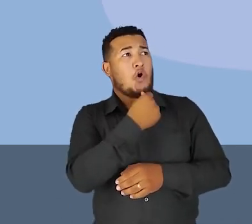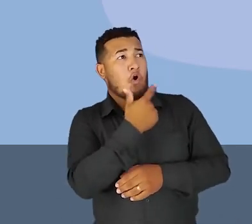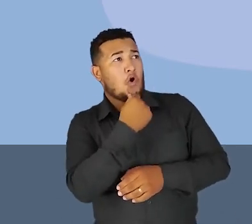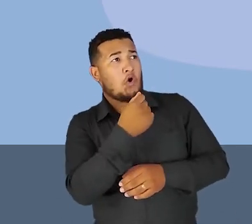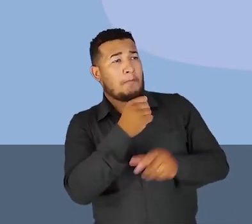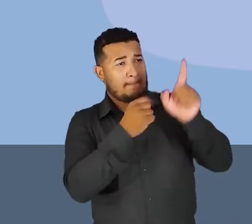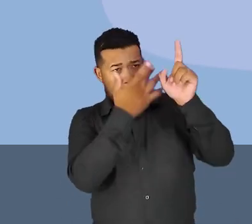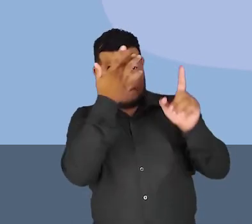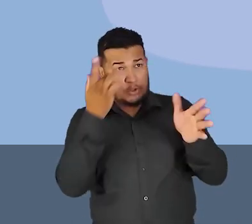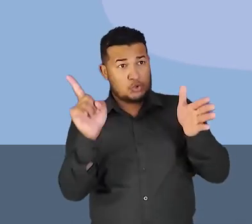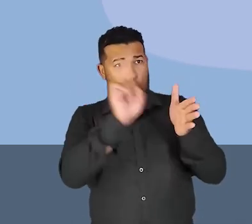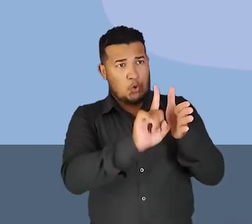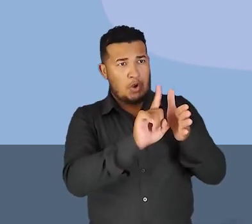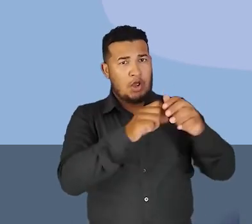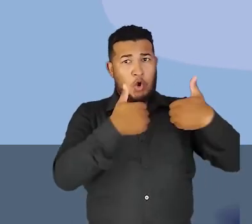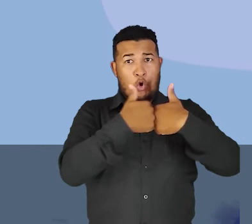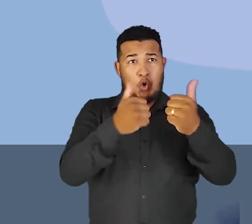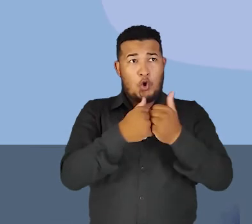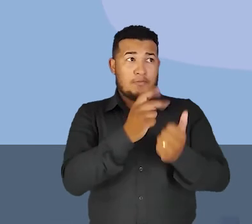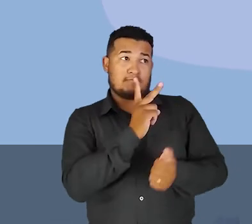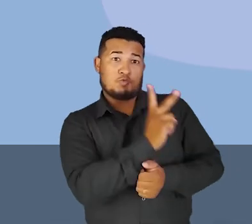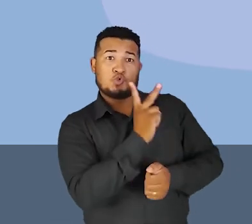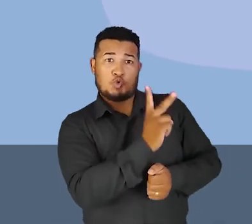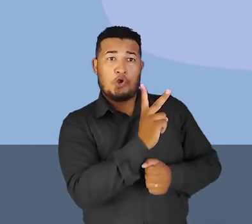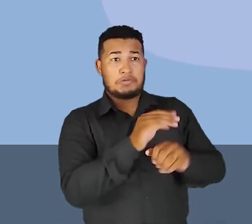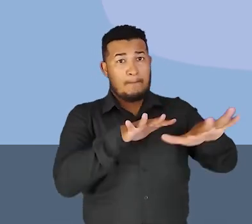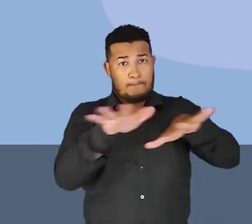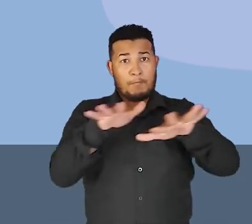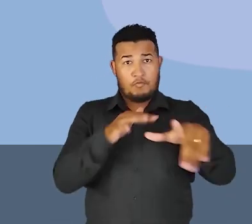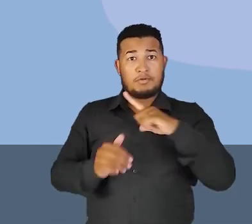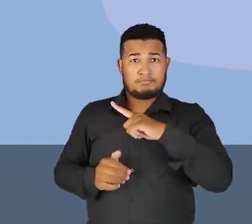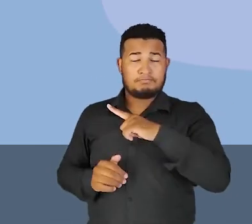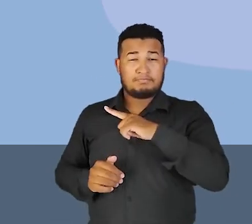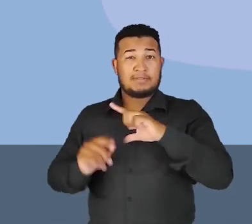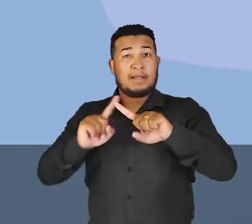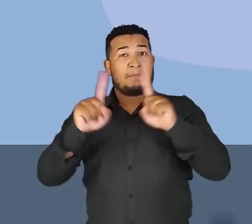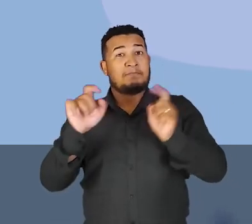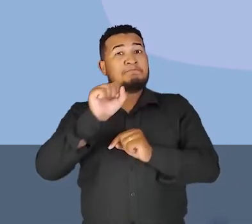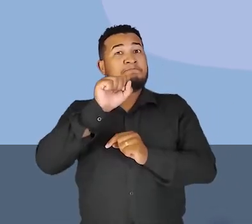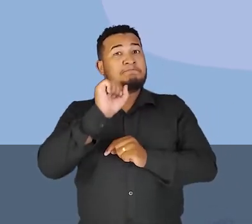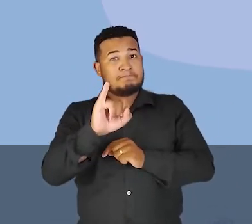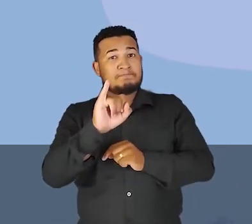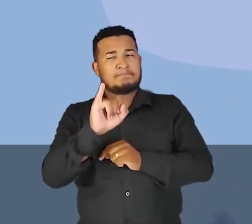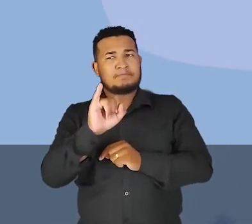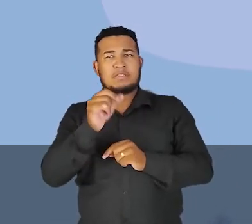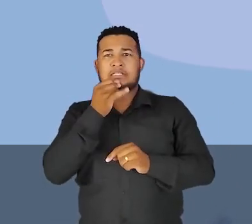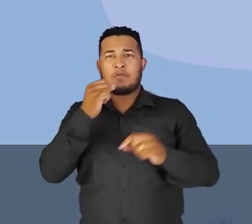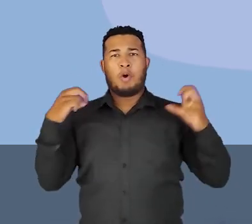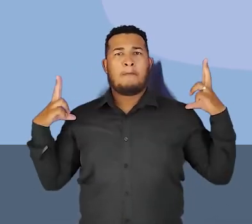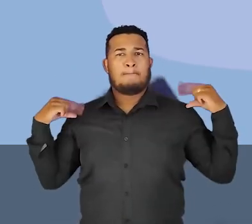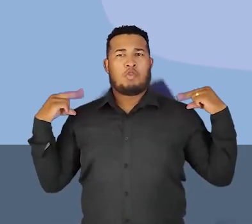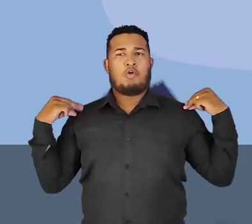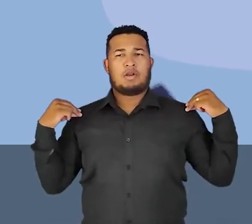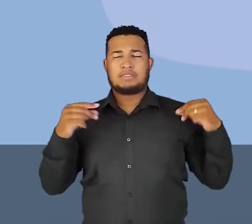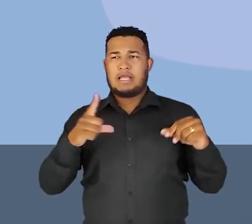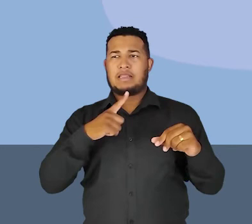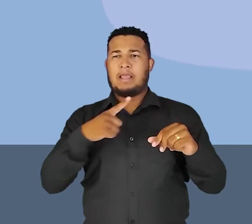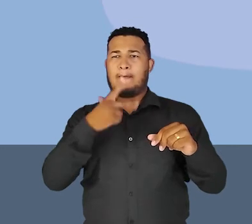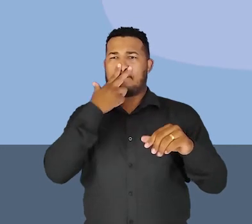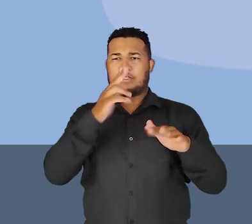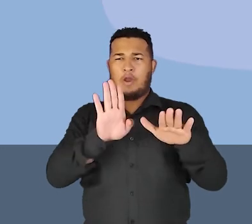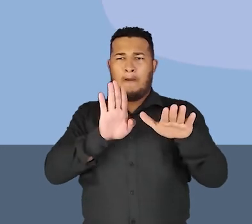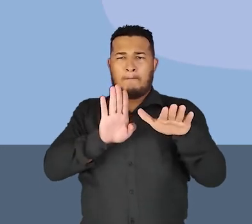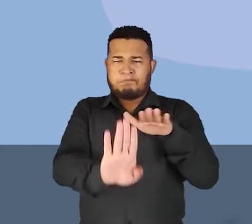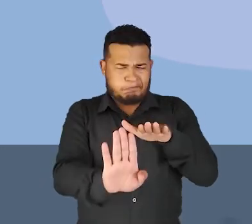estão em movimento. No entanto, se o motorista pisar no